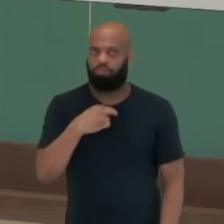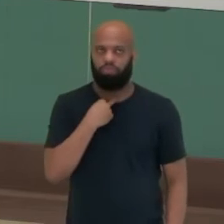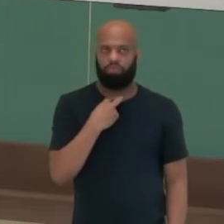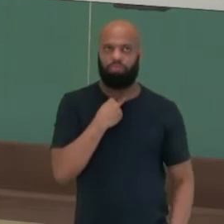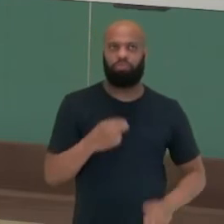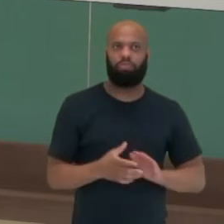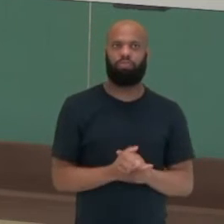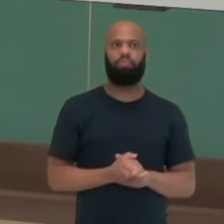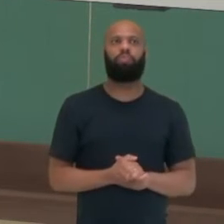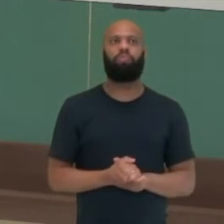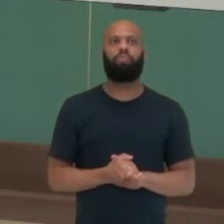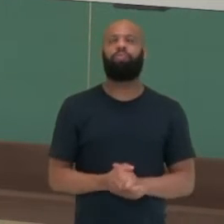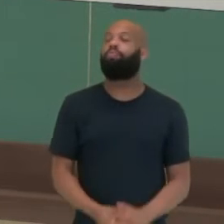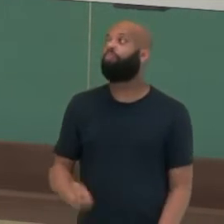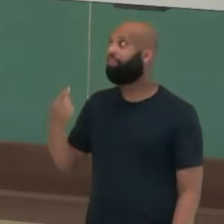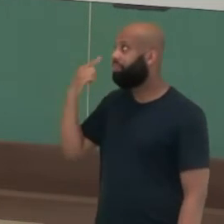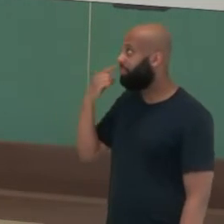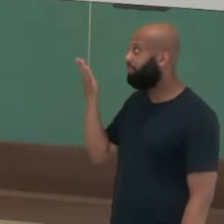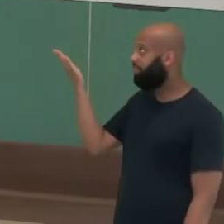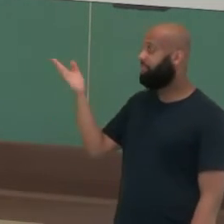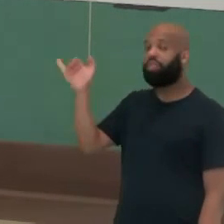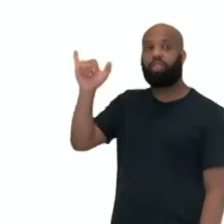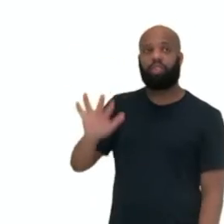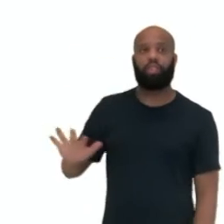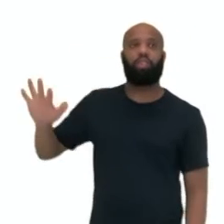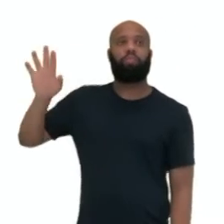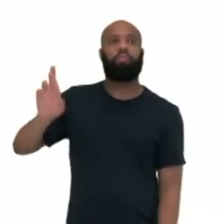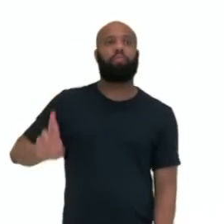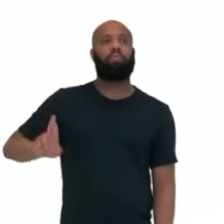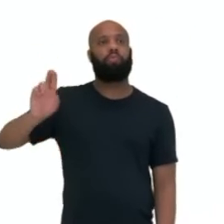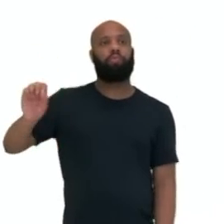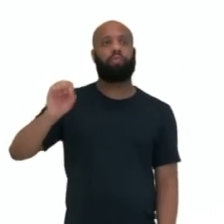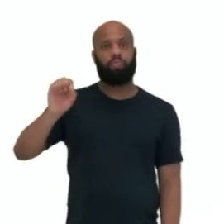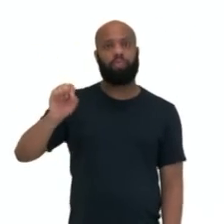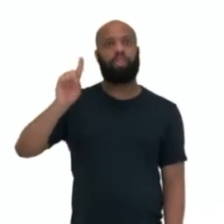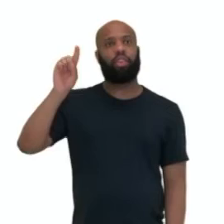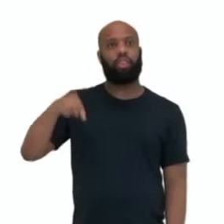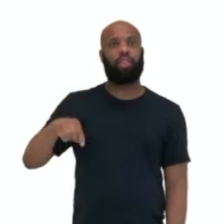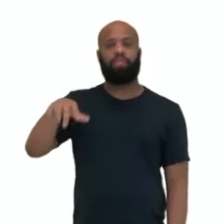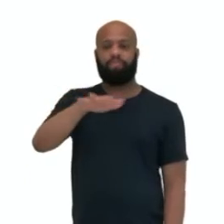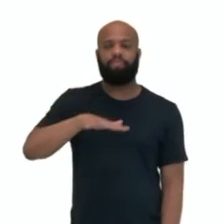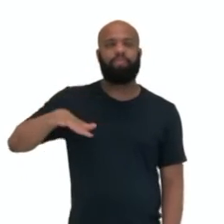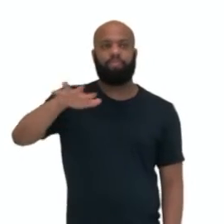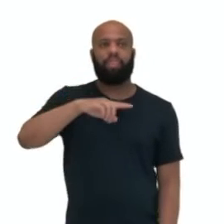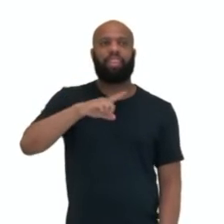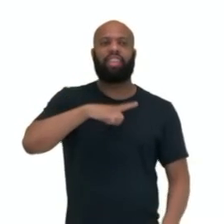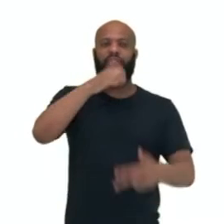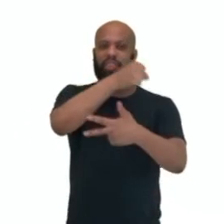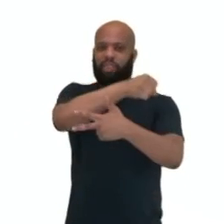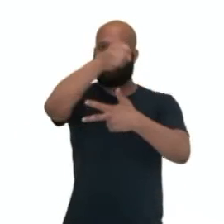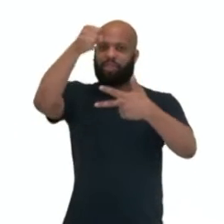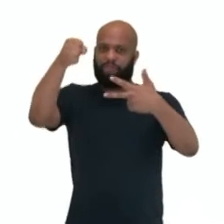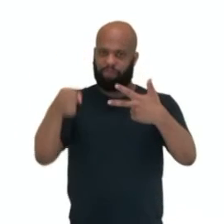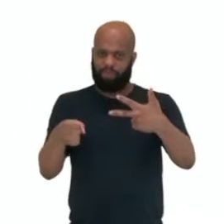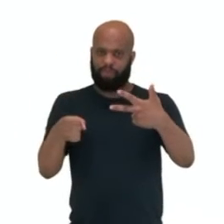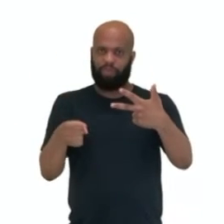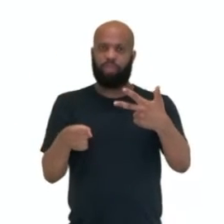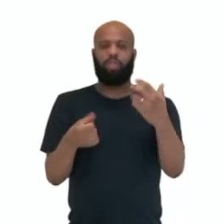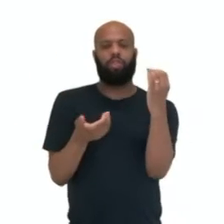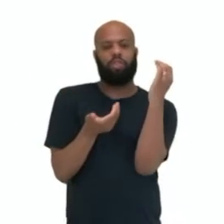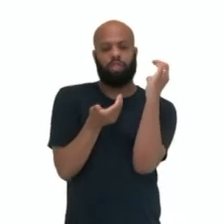pior. Essa é a ideia. Aqui nós temos uma imagem que representa a Praça dos Três Poderes